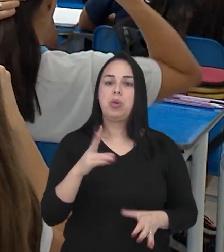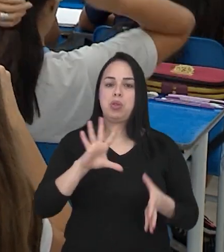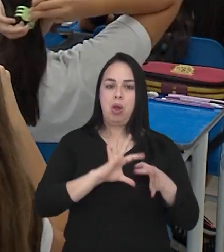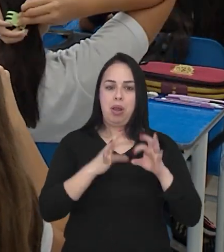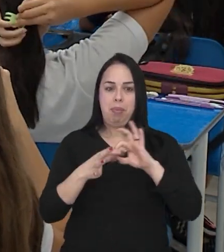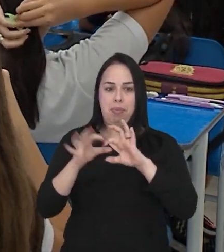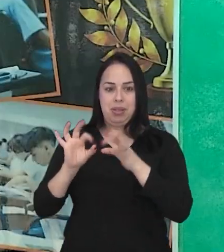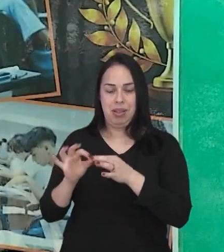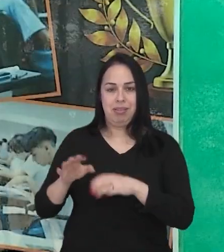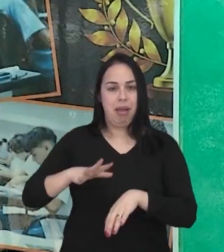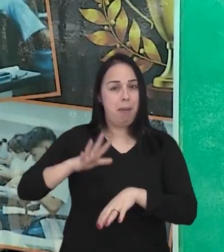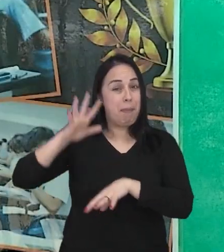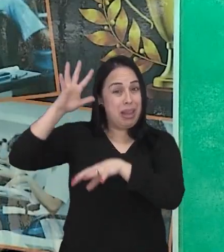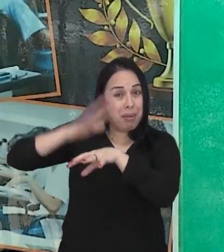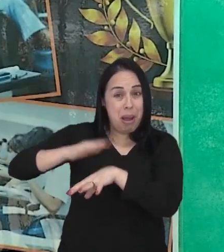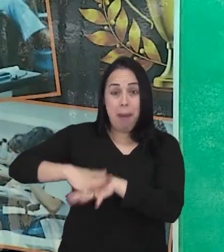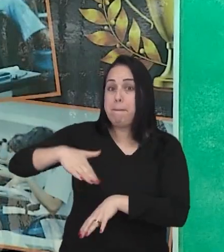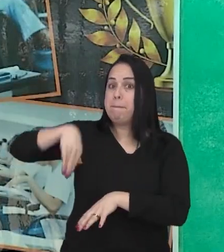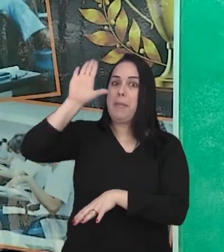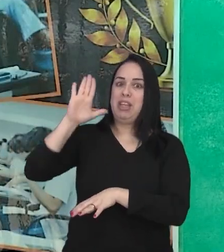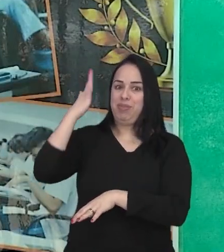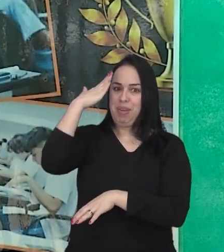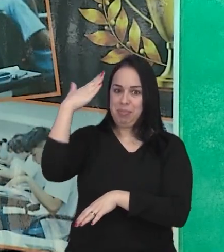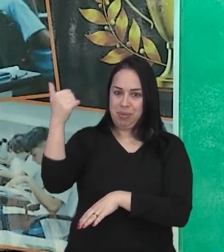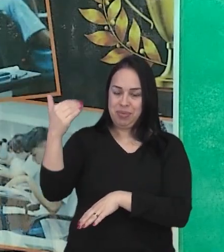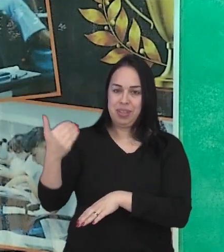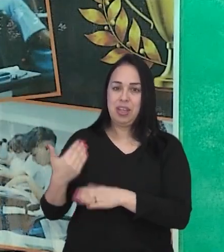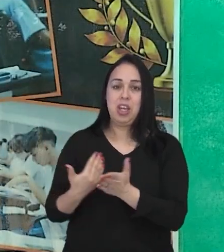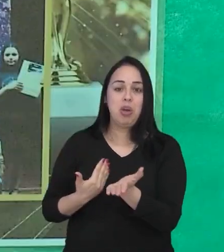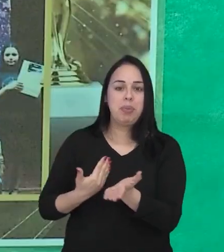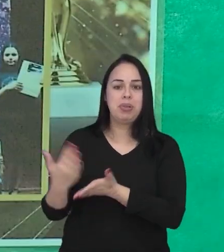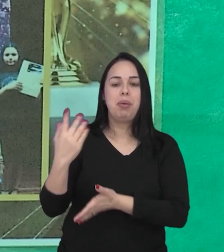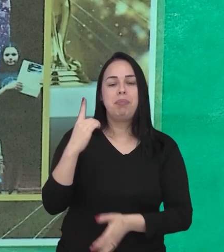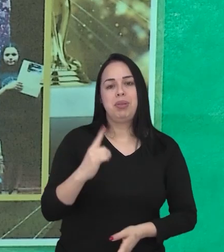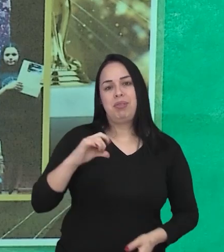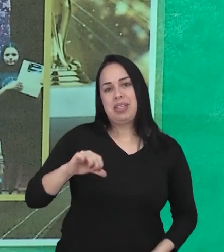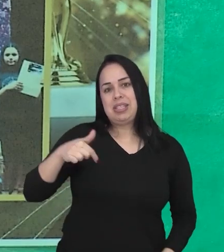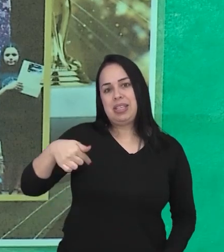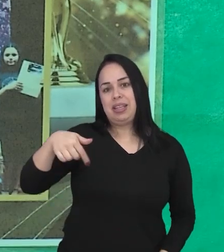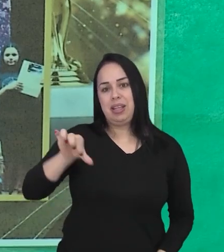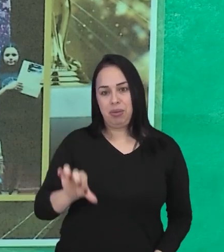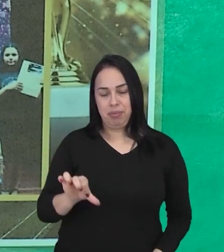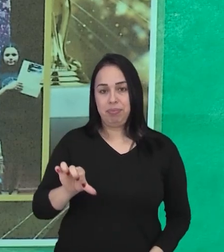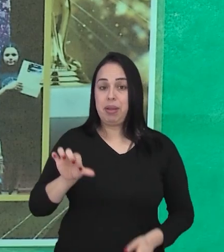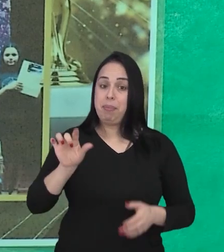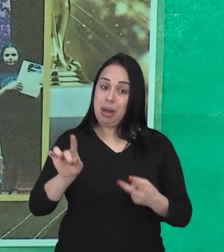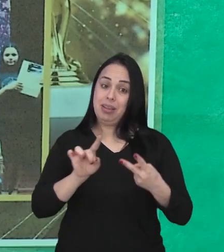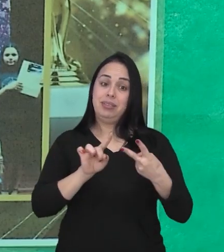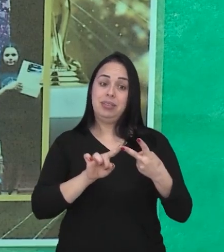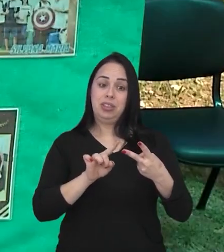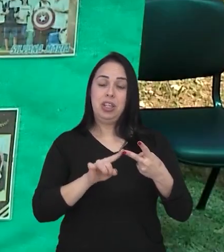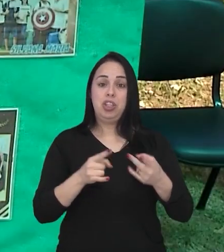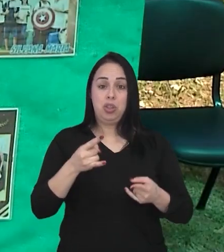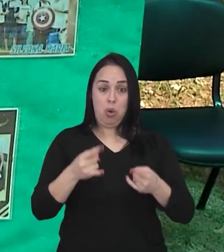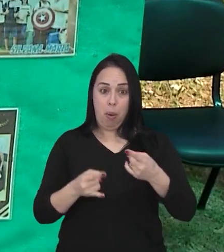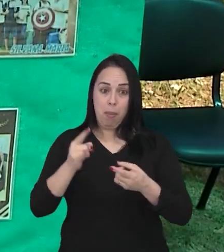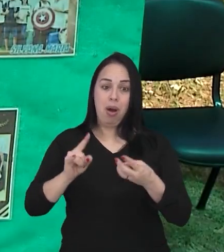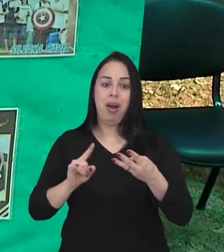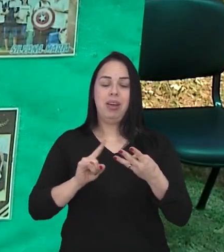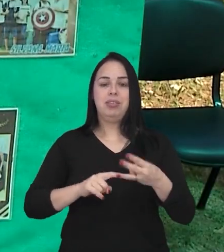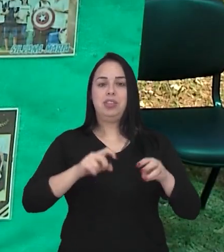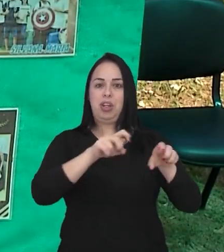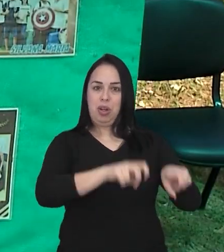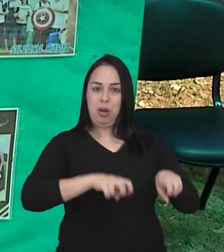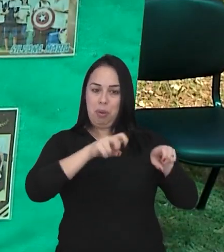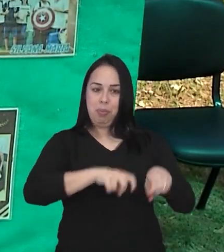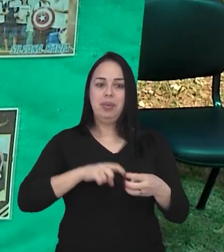do Conhecimento. A de matemática é a mais tradicional delas. Acontece desde 1979. Mas tem ainda a